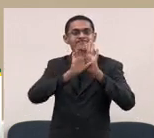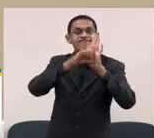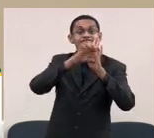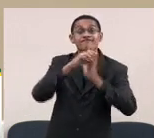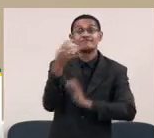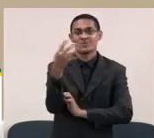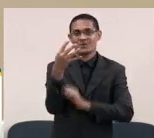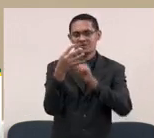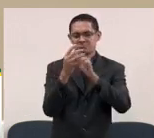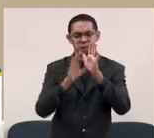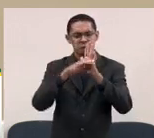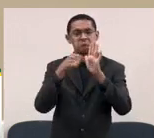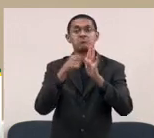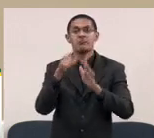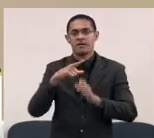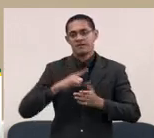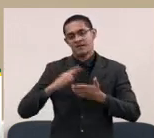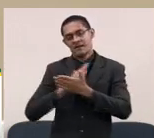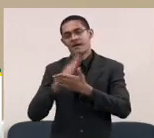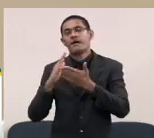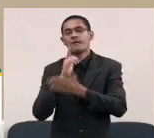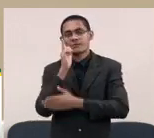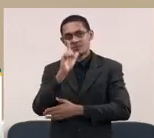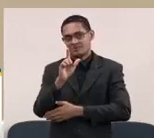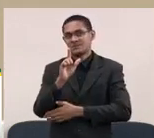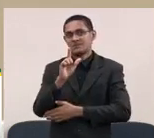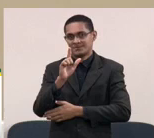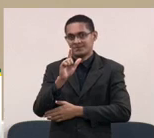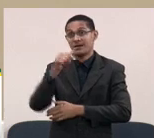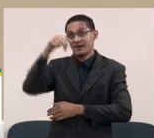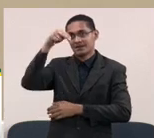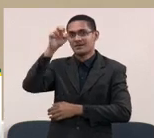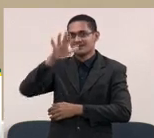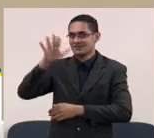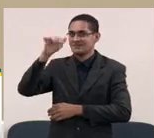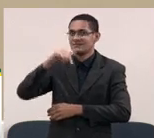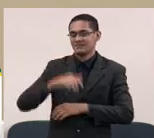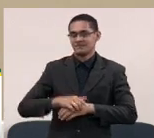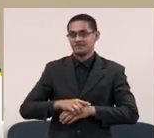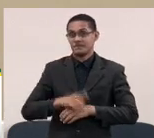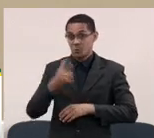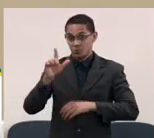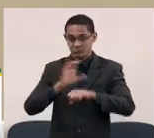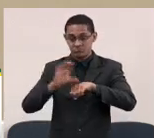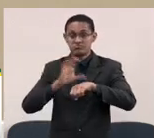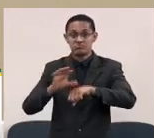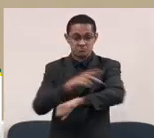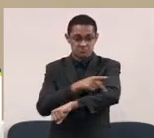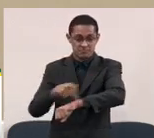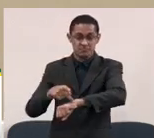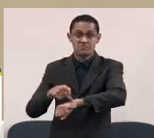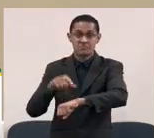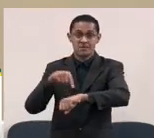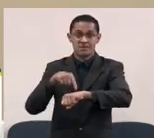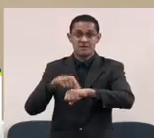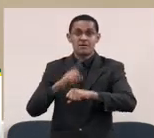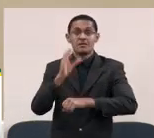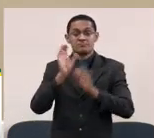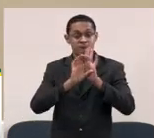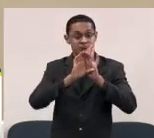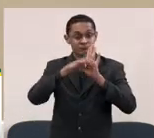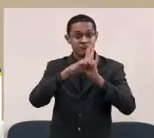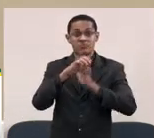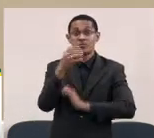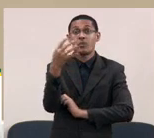excelência que é conquistado por poucas universidades do norte. O nosso curso de pedagogia, por exemplo, é um conceito 4, que